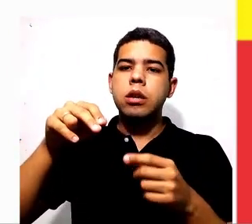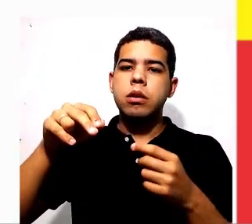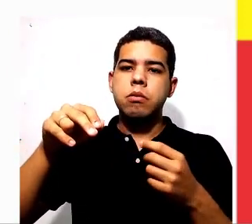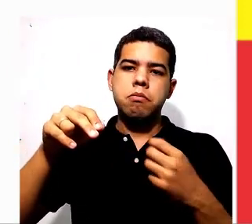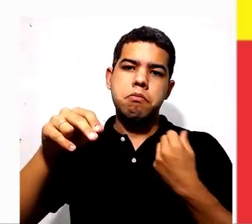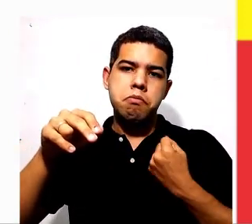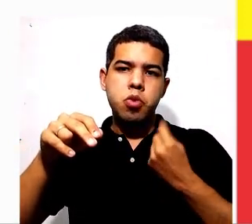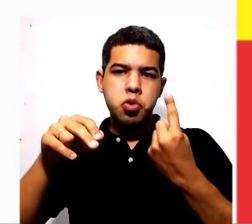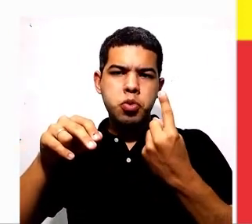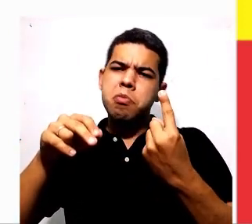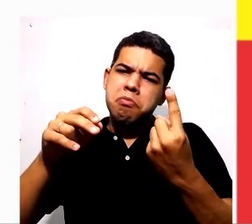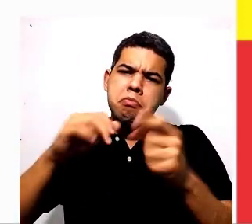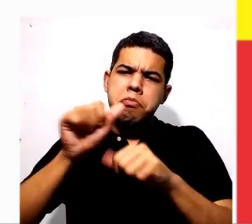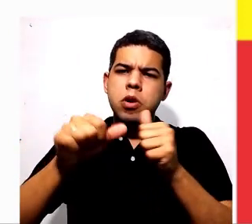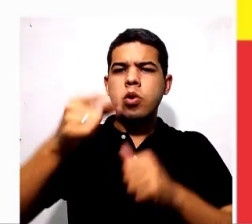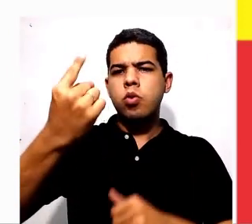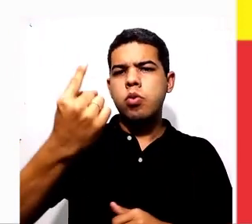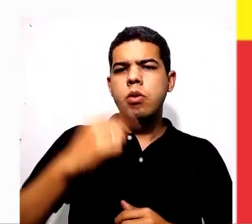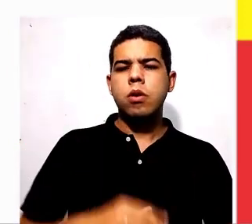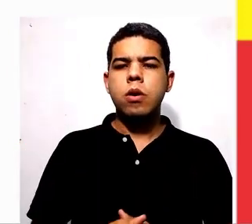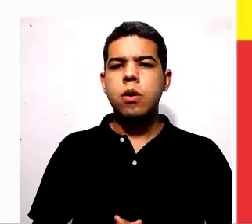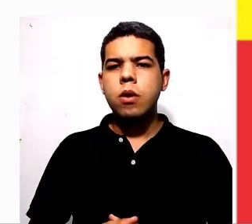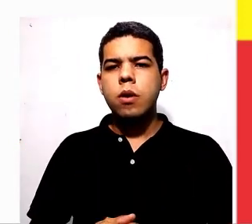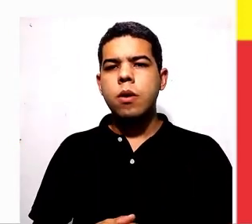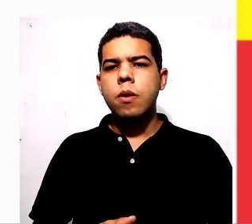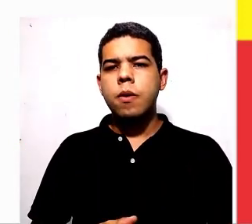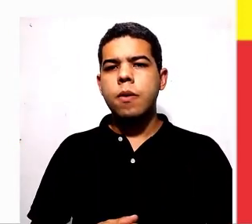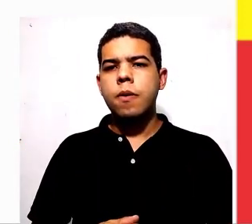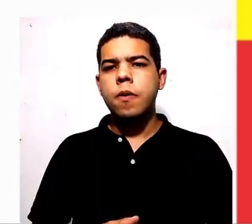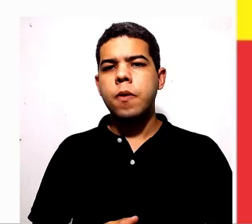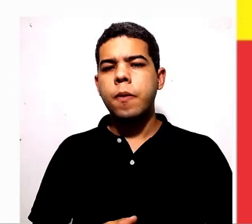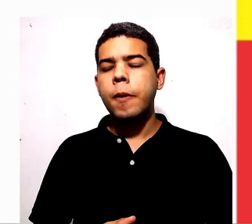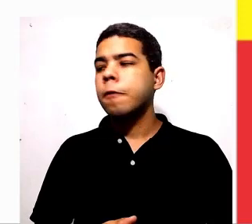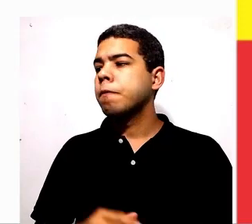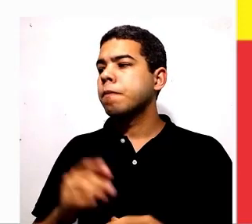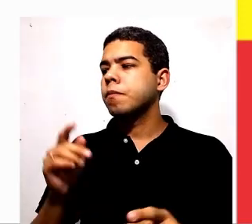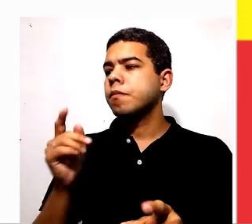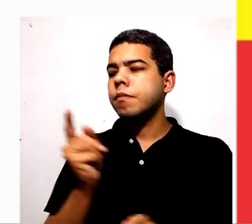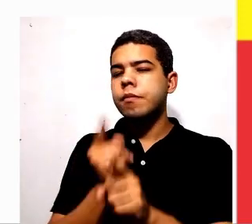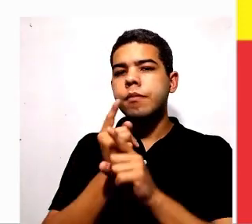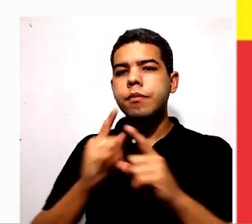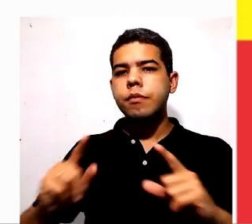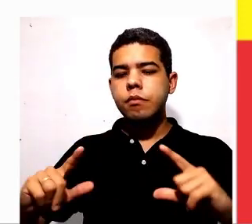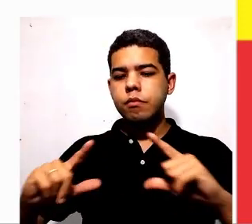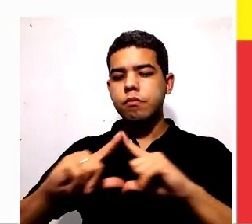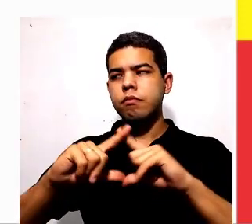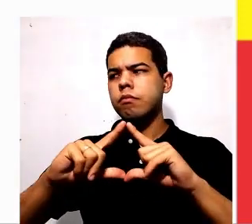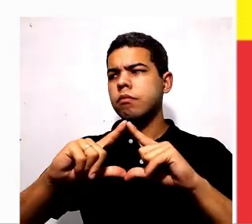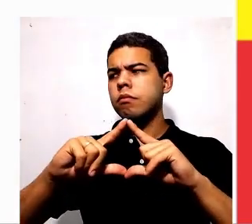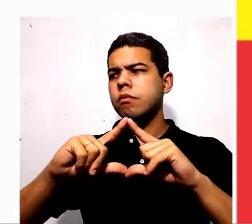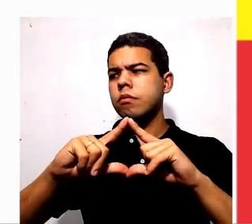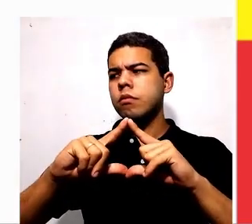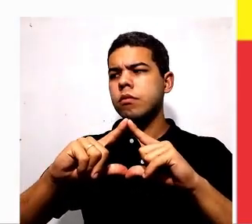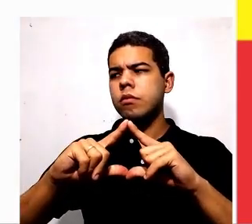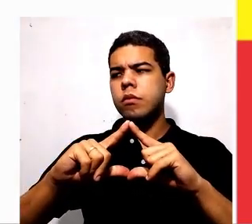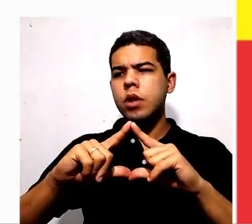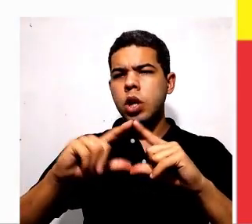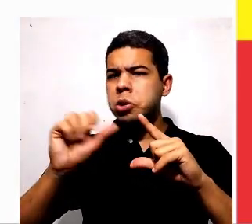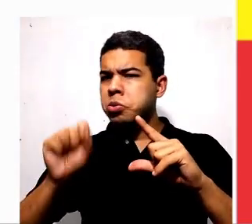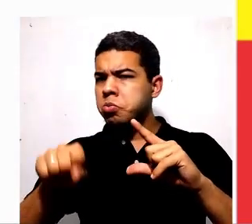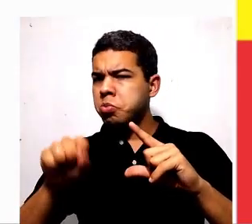Beleza? Então, ó, depois você vai construir o quê? Você vai gerar mais um termo da sequência? Se